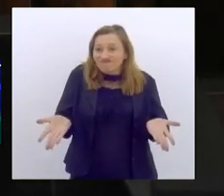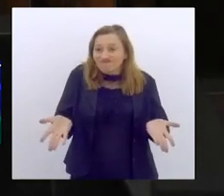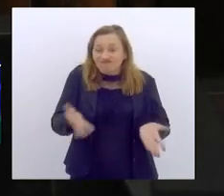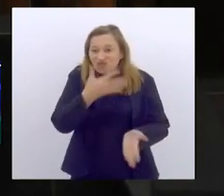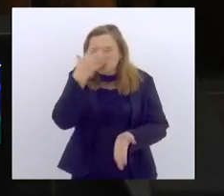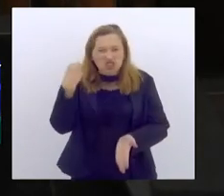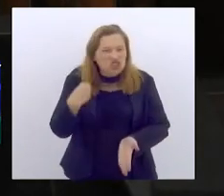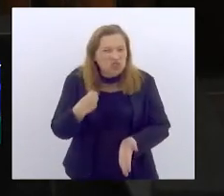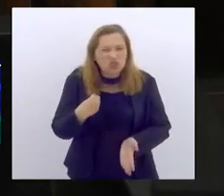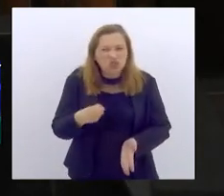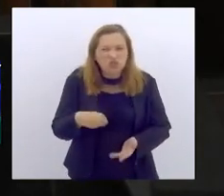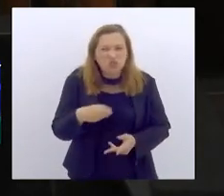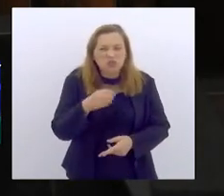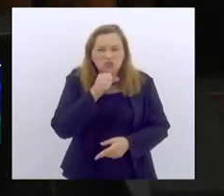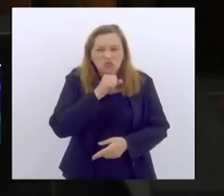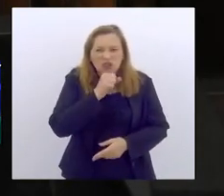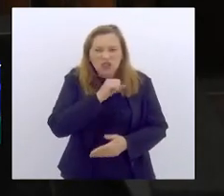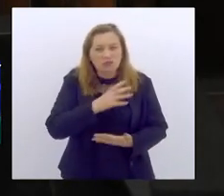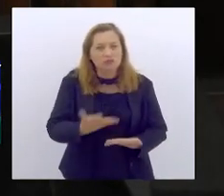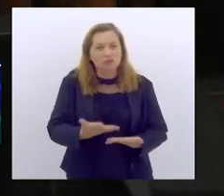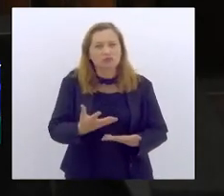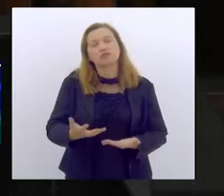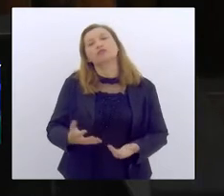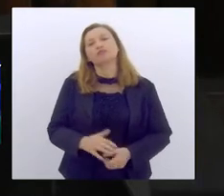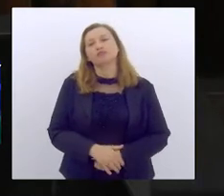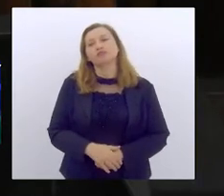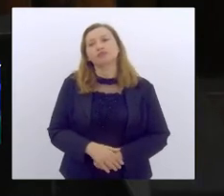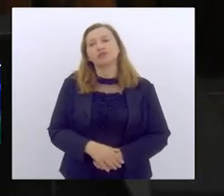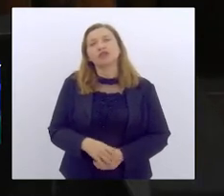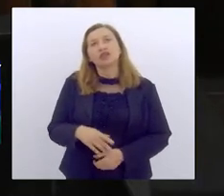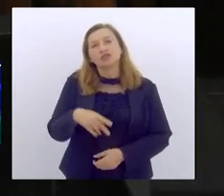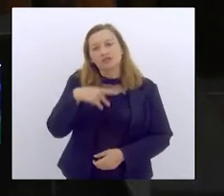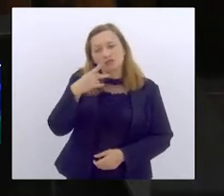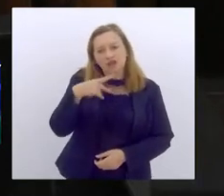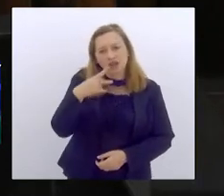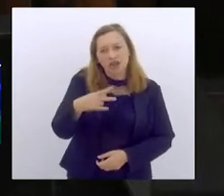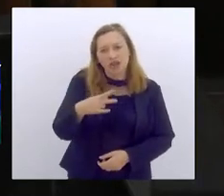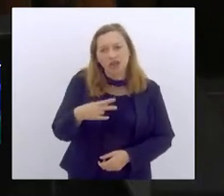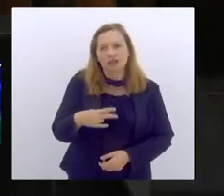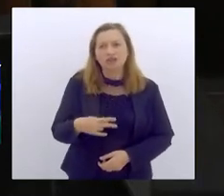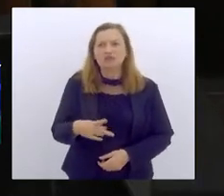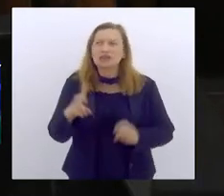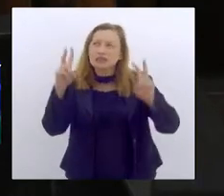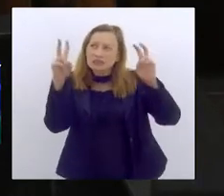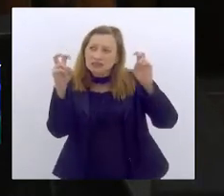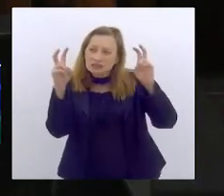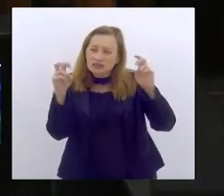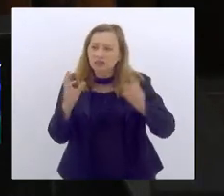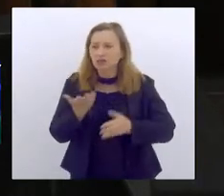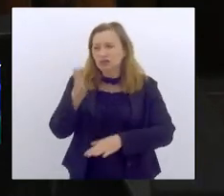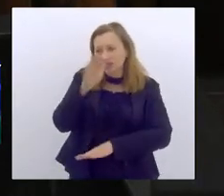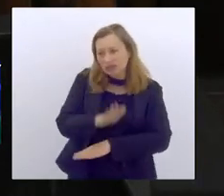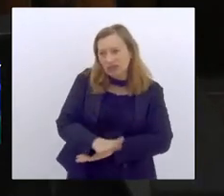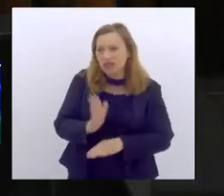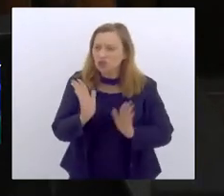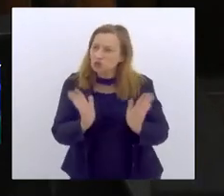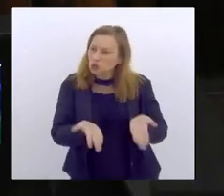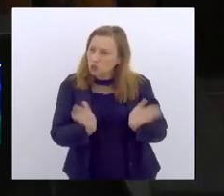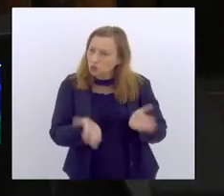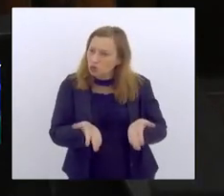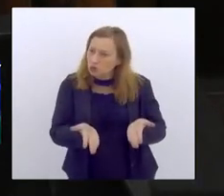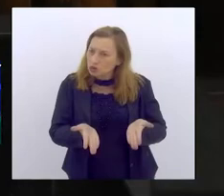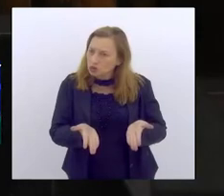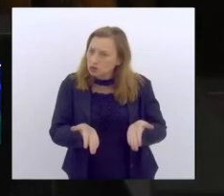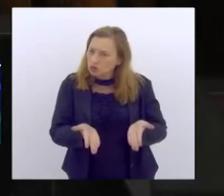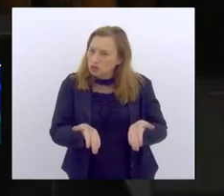ficasse esquecida não queria trazer a reflexão e sistemas na tarde de hoje e